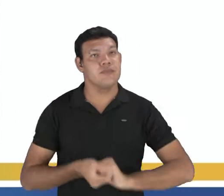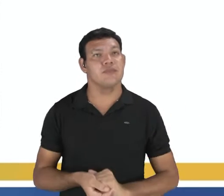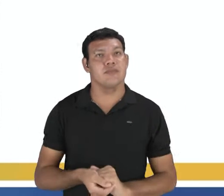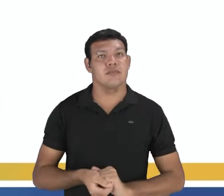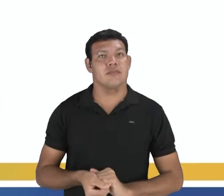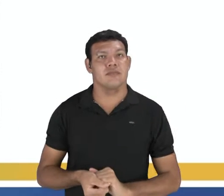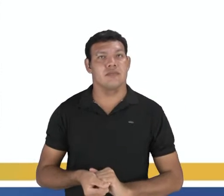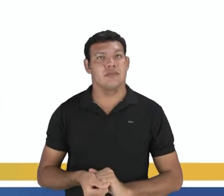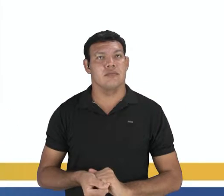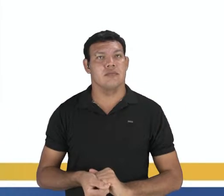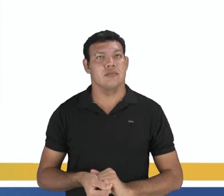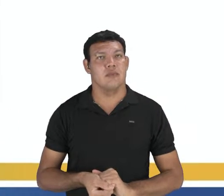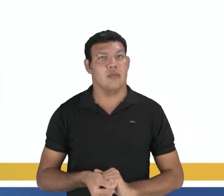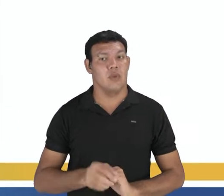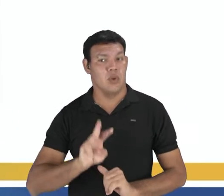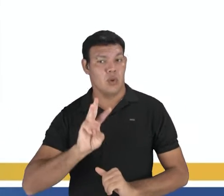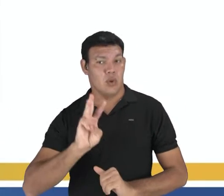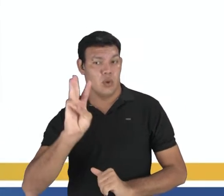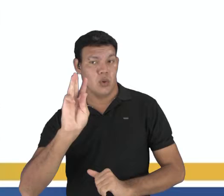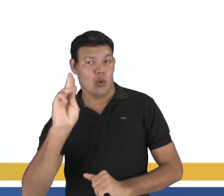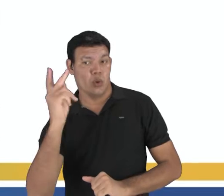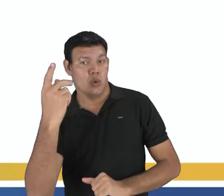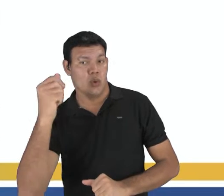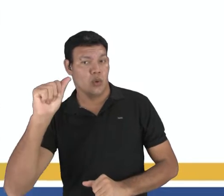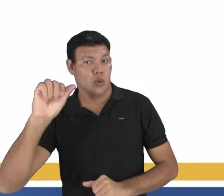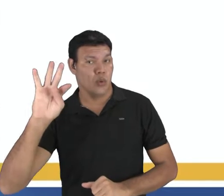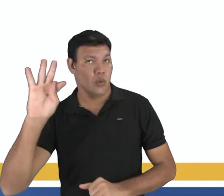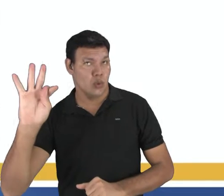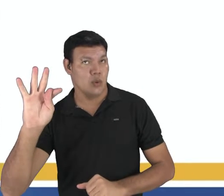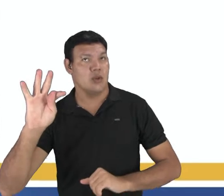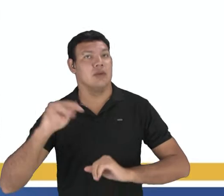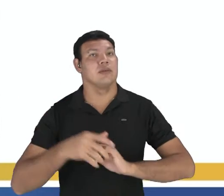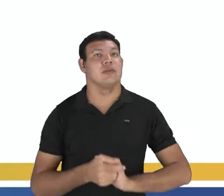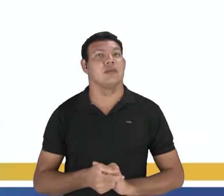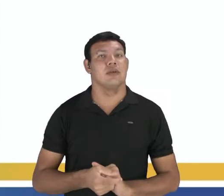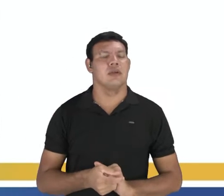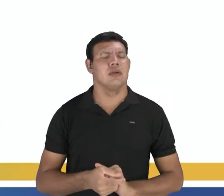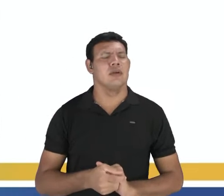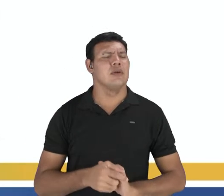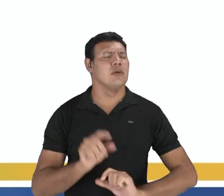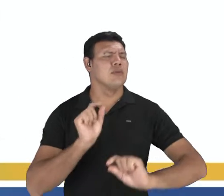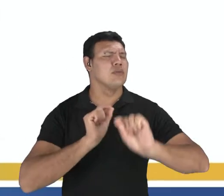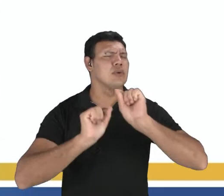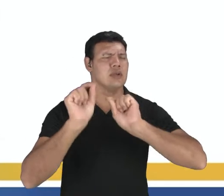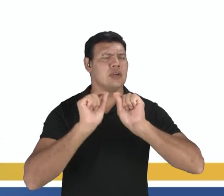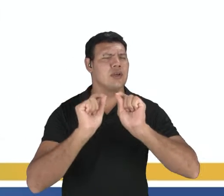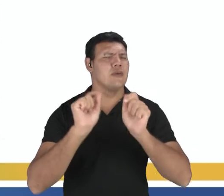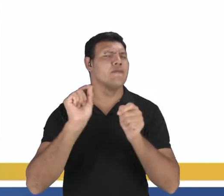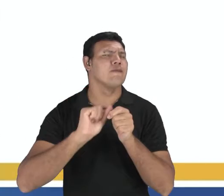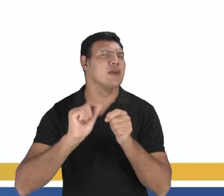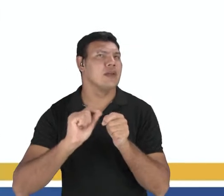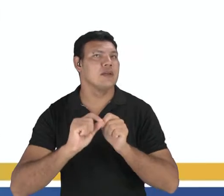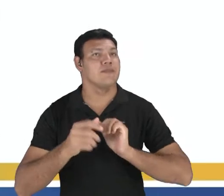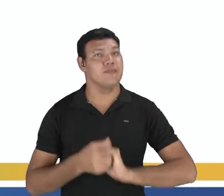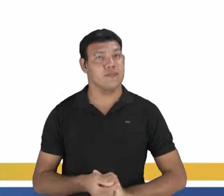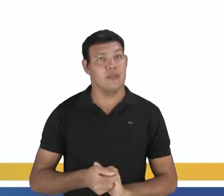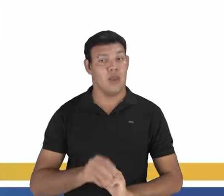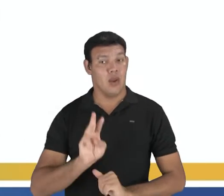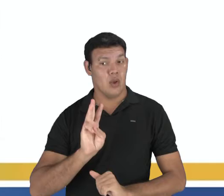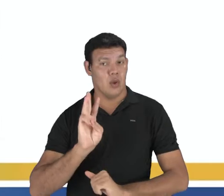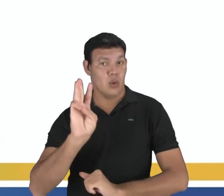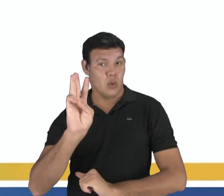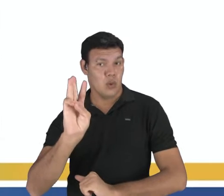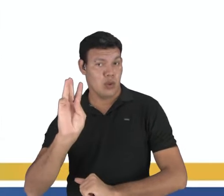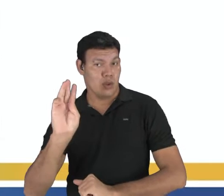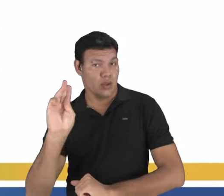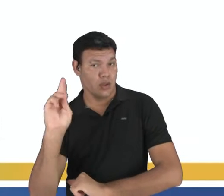O que você está fazendo a webcam USB mini fica Quando você vai usar o Enem quando